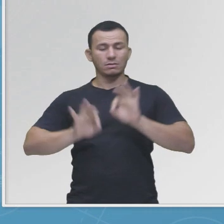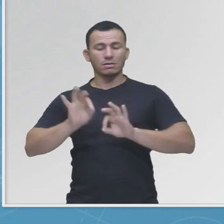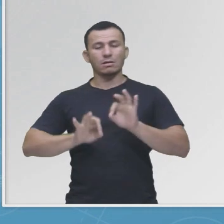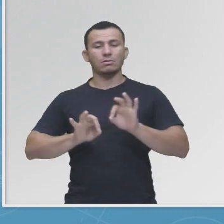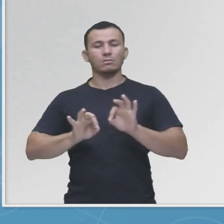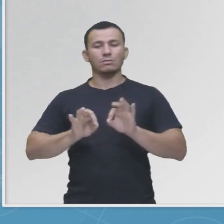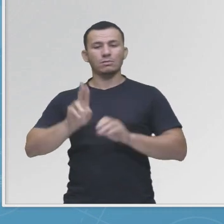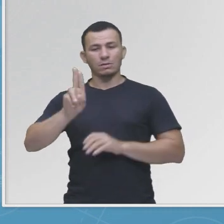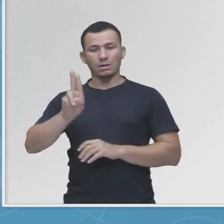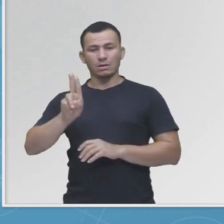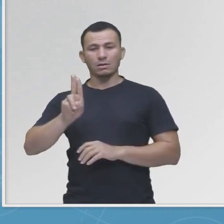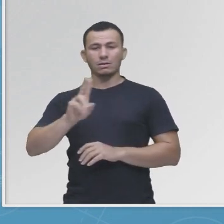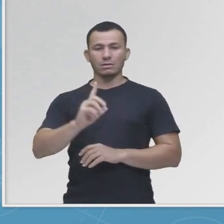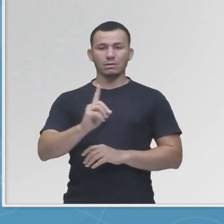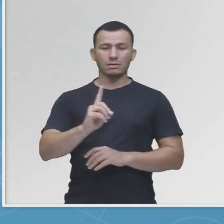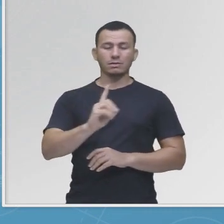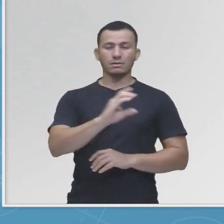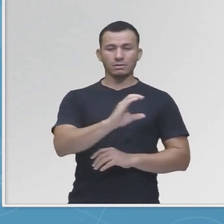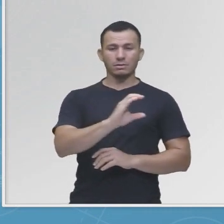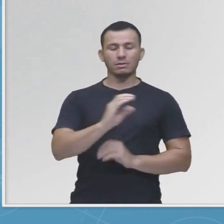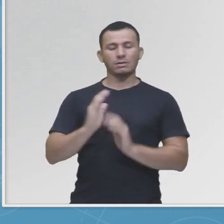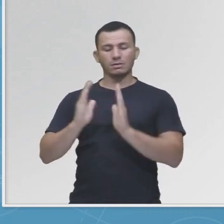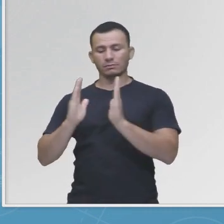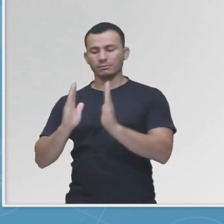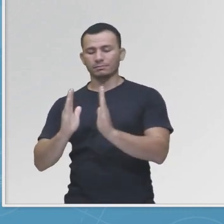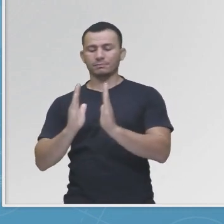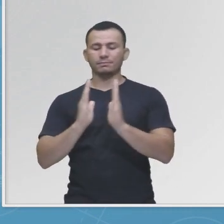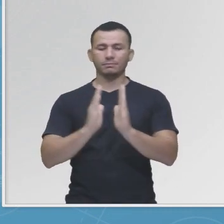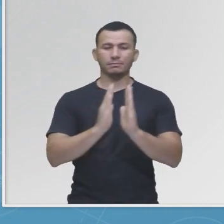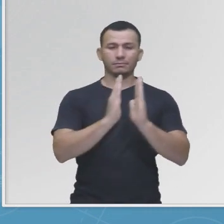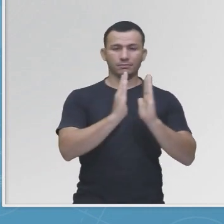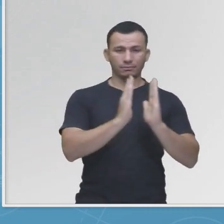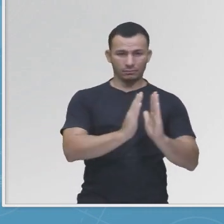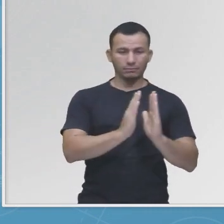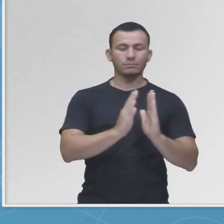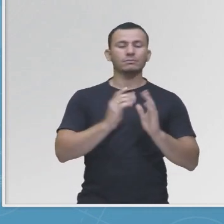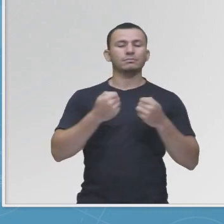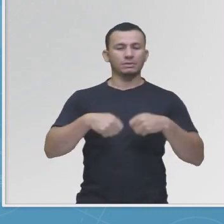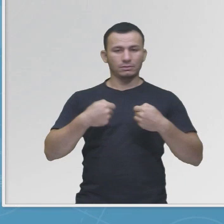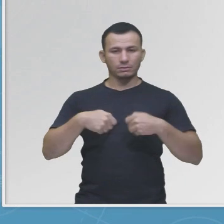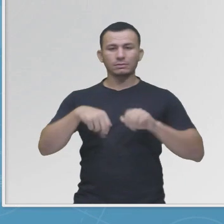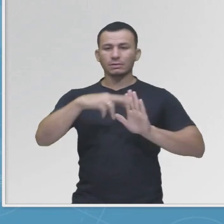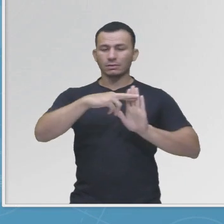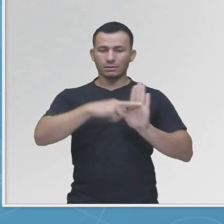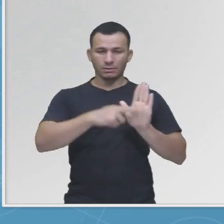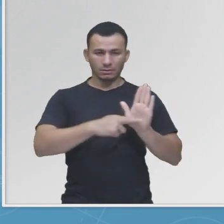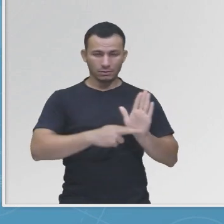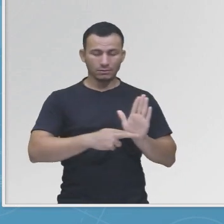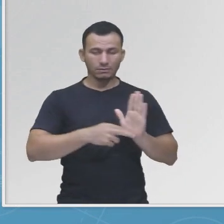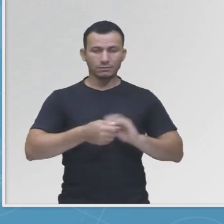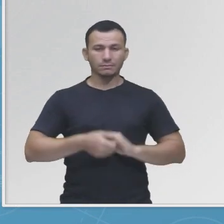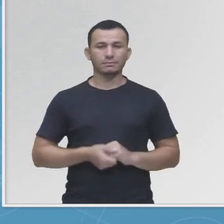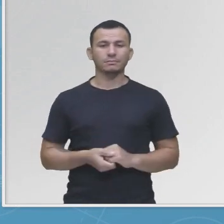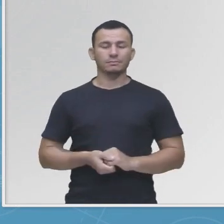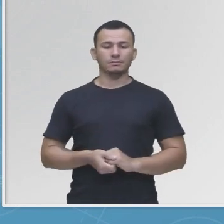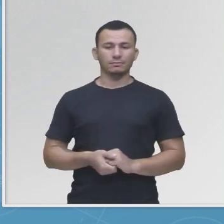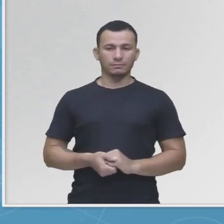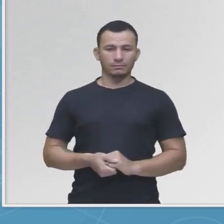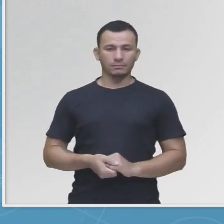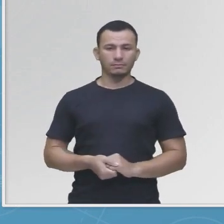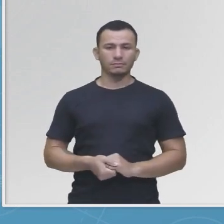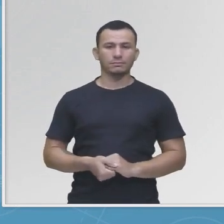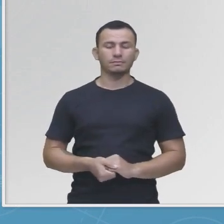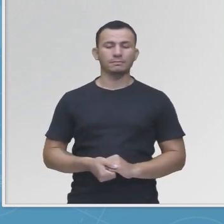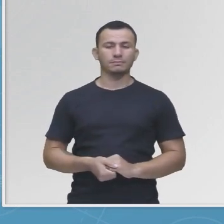né? Unidade embaixo de unidade, dezena embaixo de dezena e centena embaixo